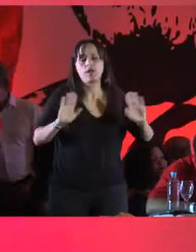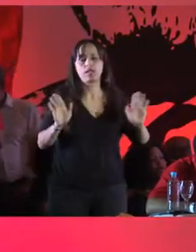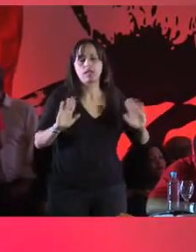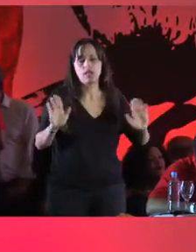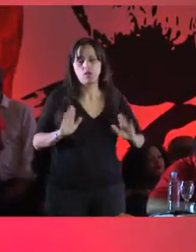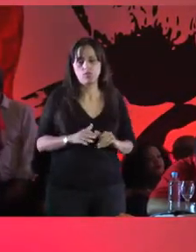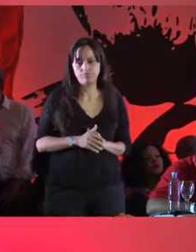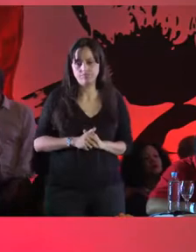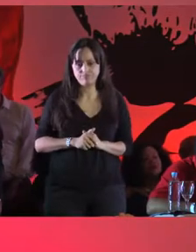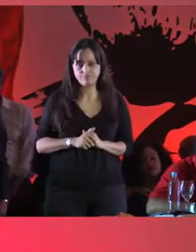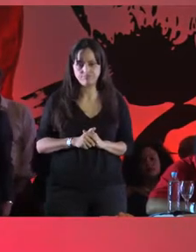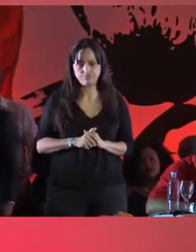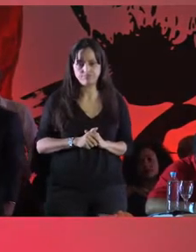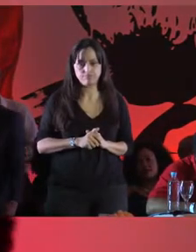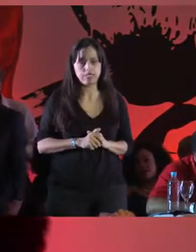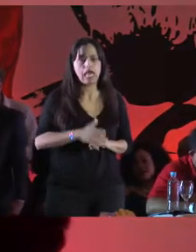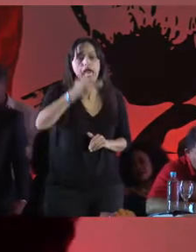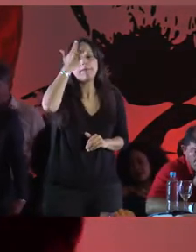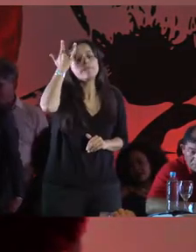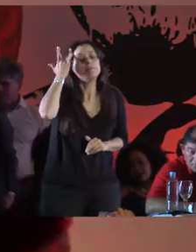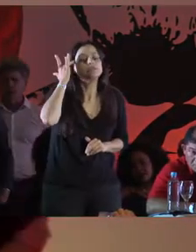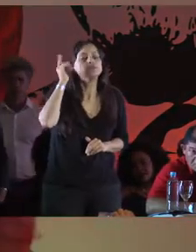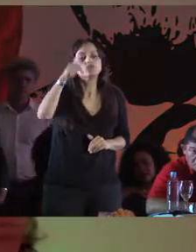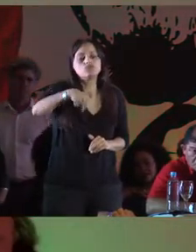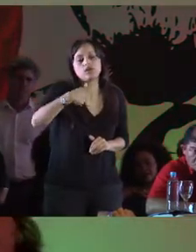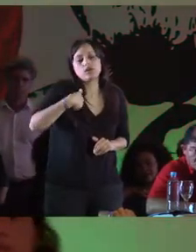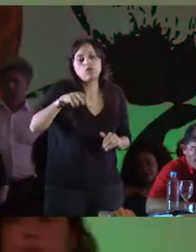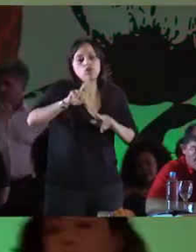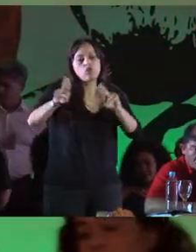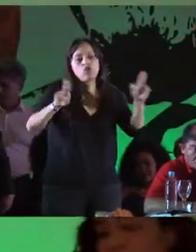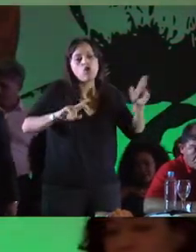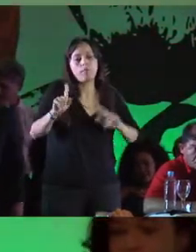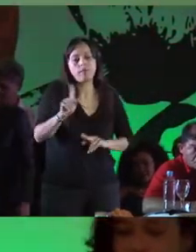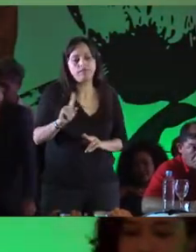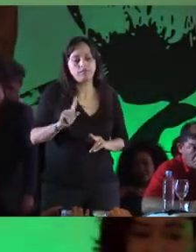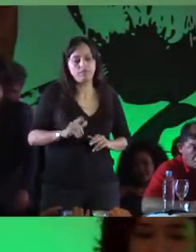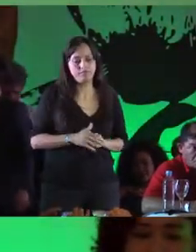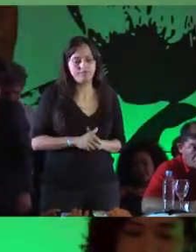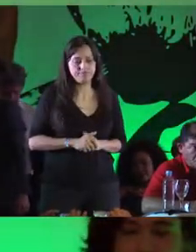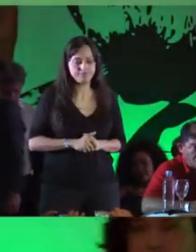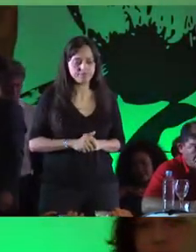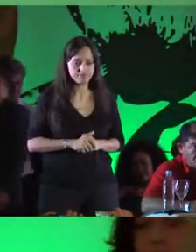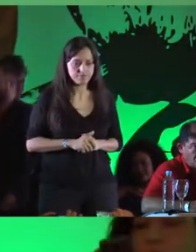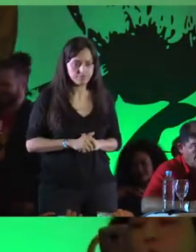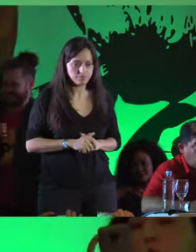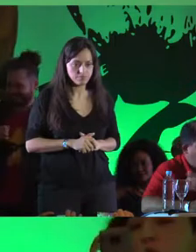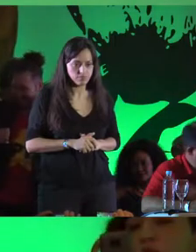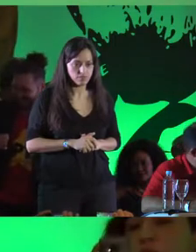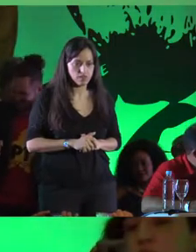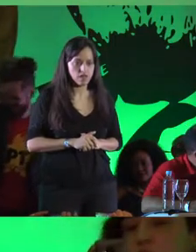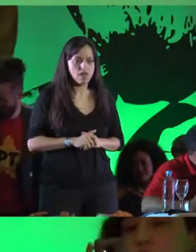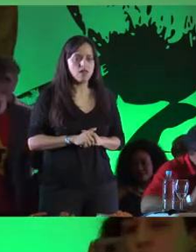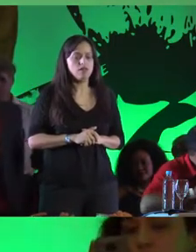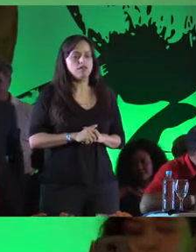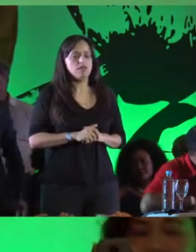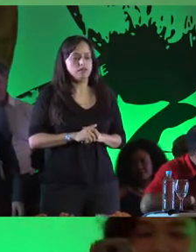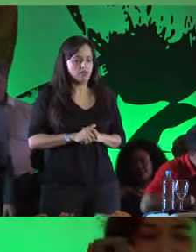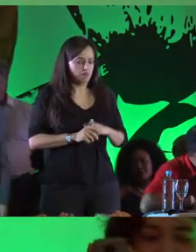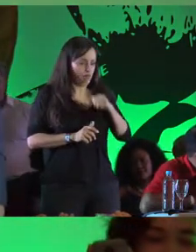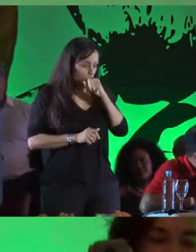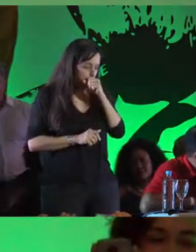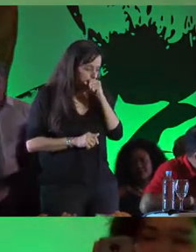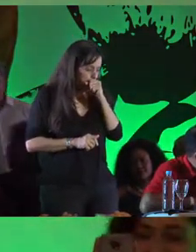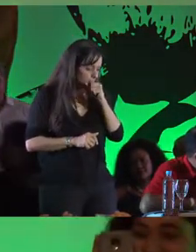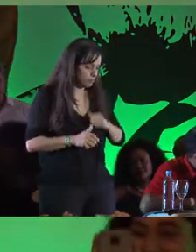a citação dos nomes das pessoas que estão aqui. Eu acho que quando o